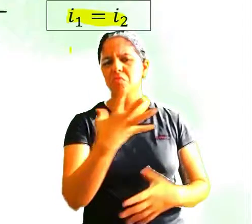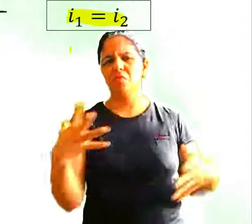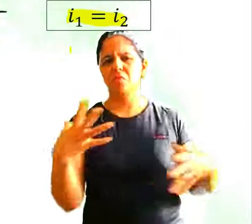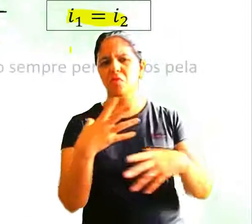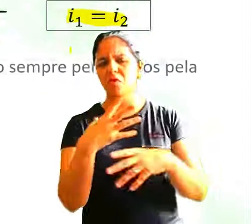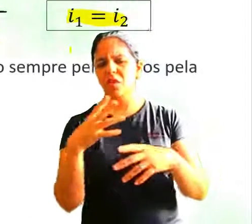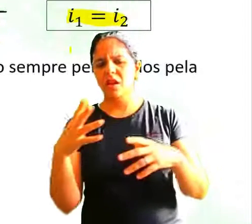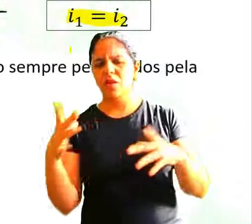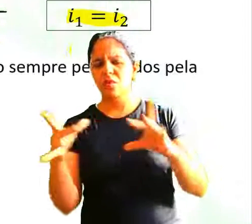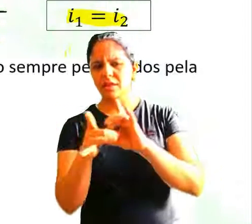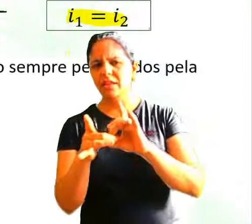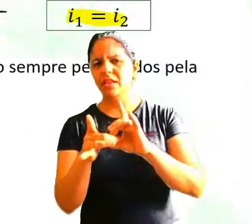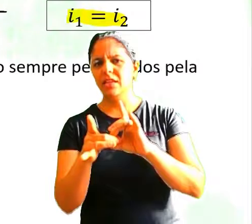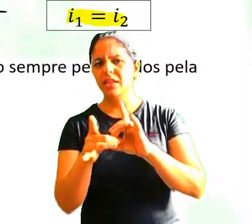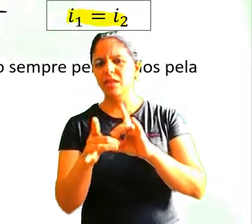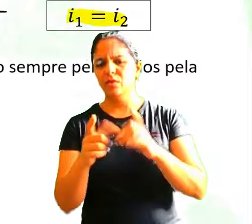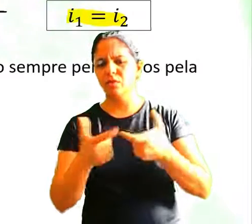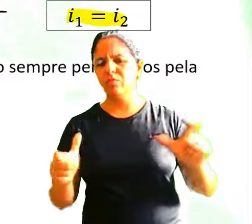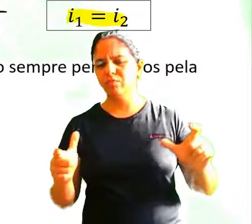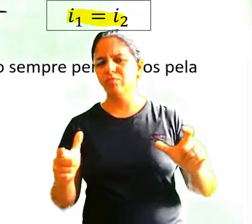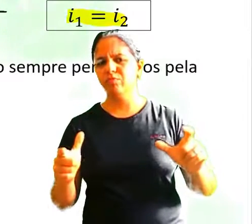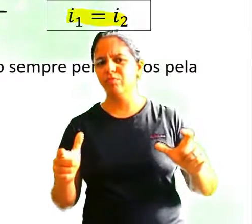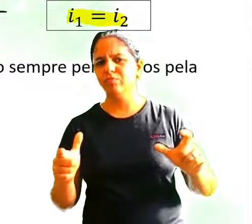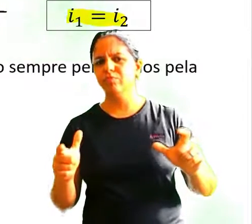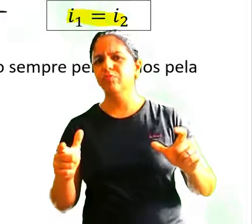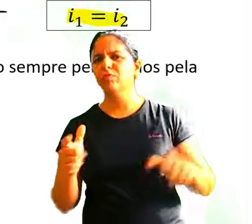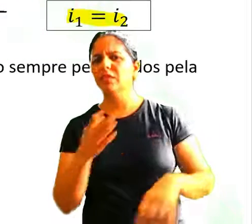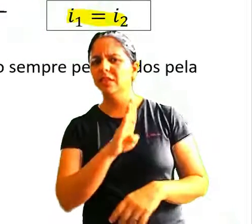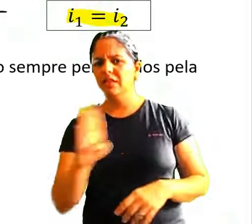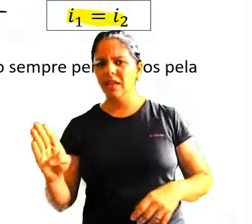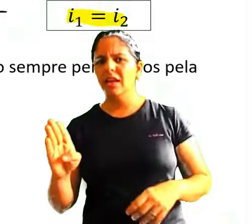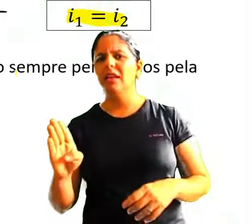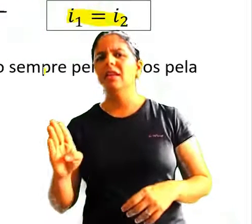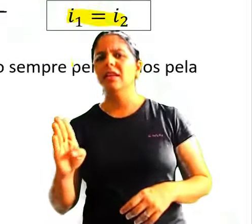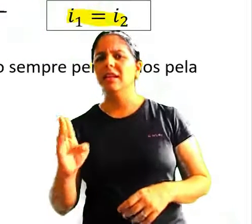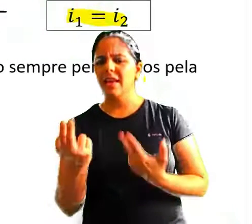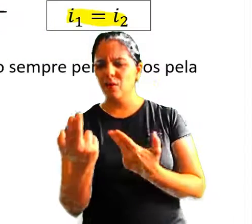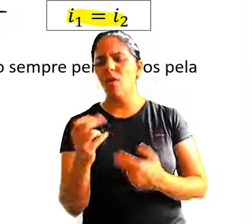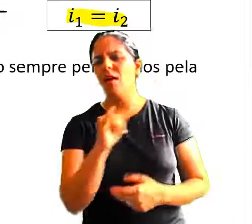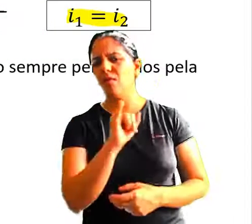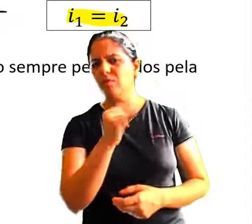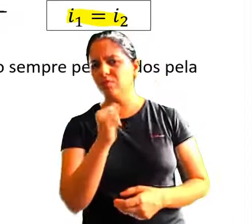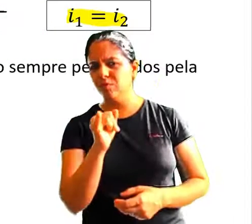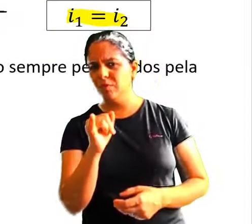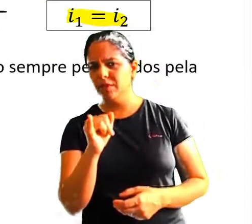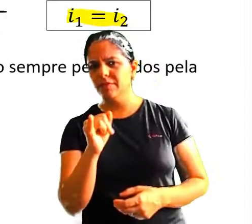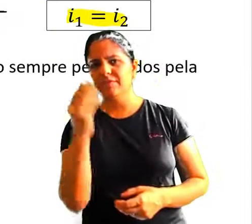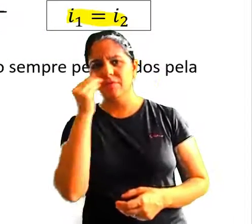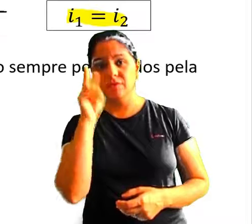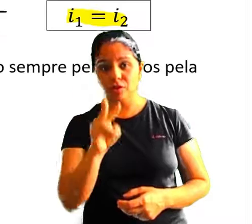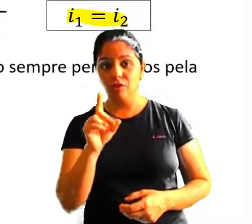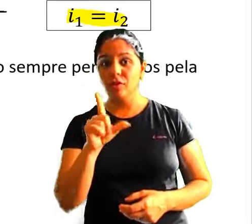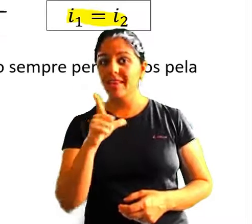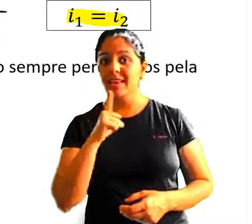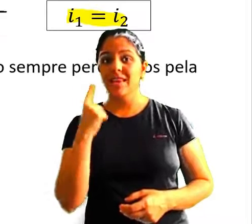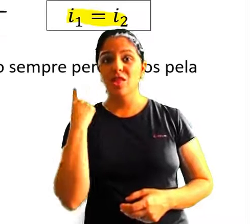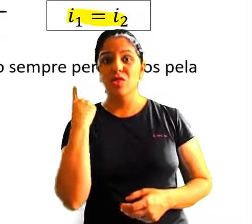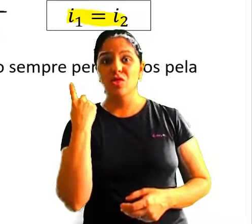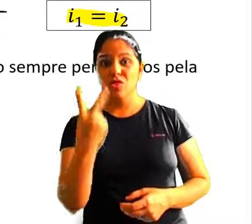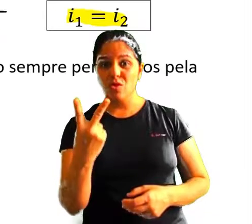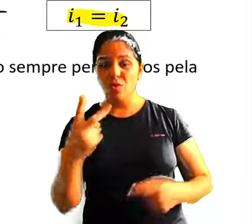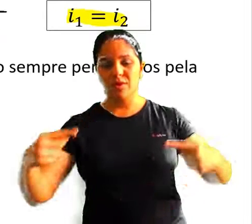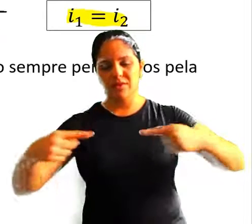leva à seguinte conclusão: dois ou mais elementos ligados em série são sempre percorridos pela mesma corrente.